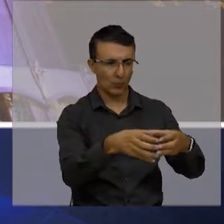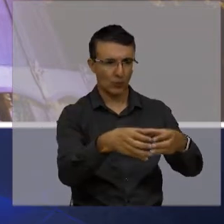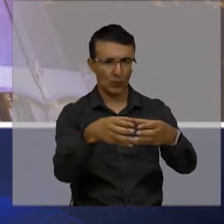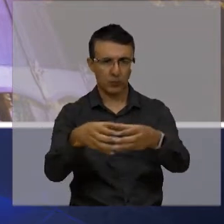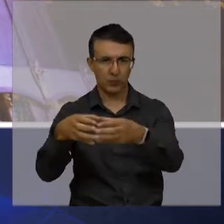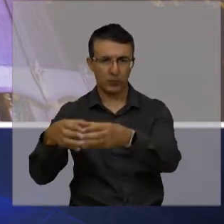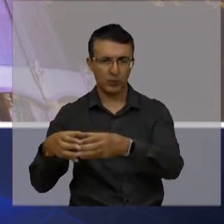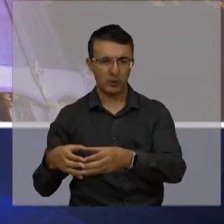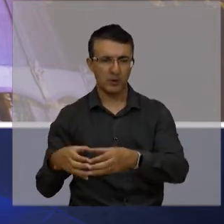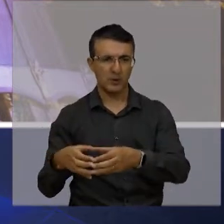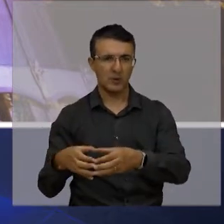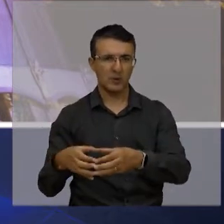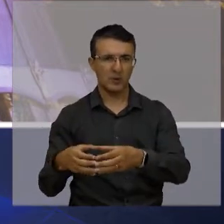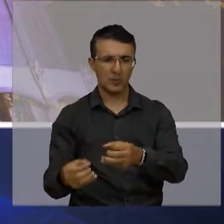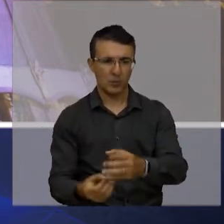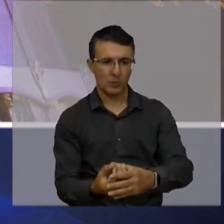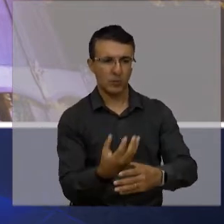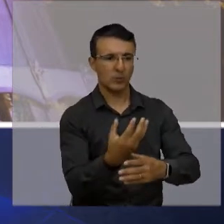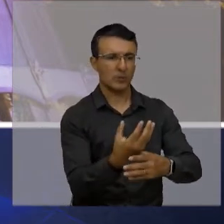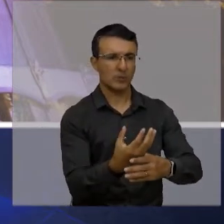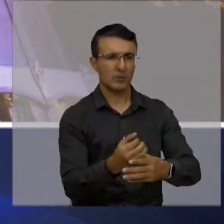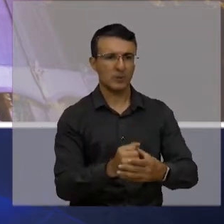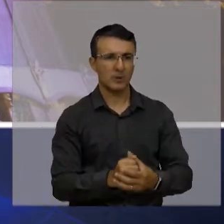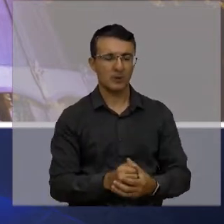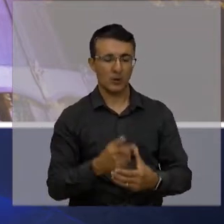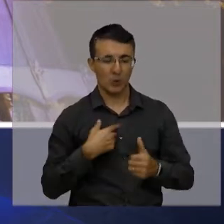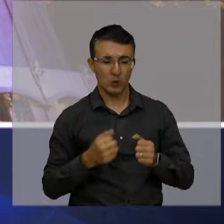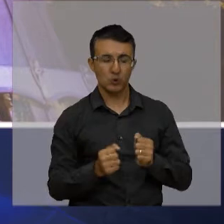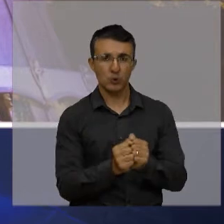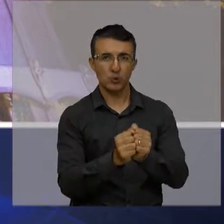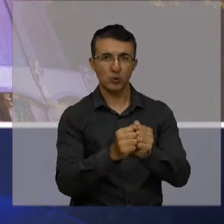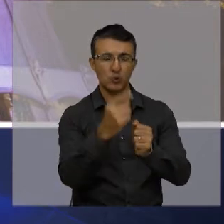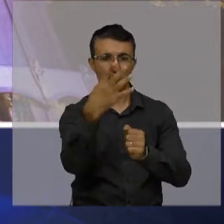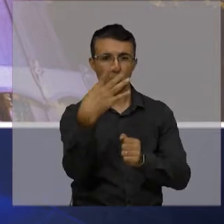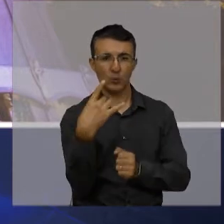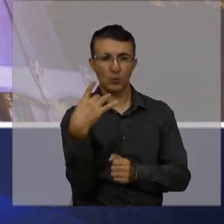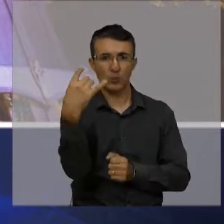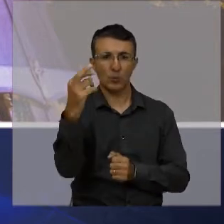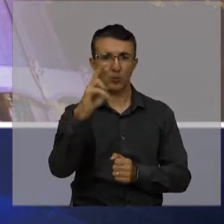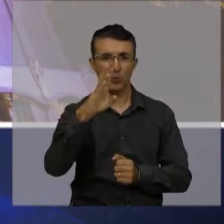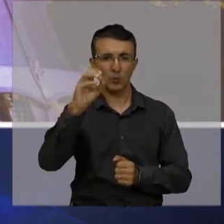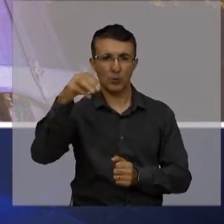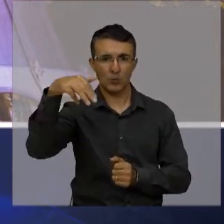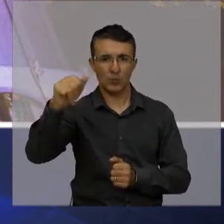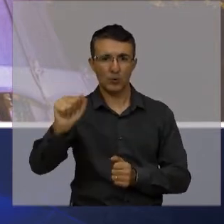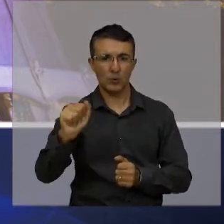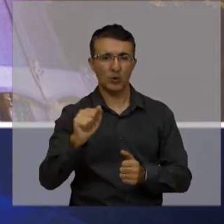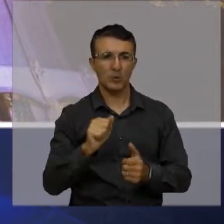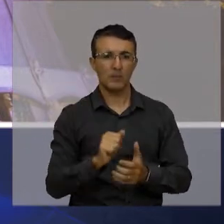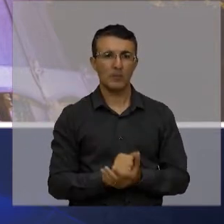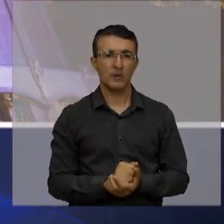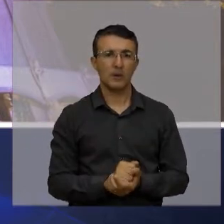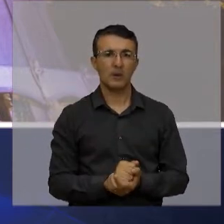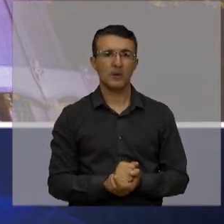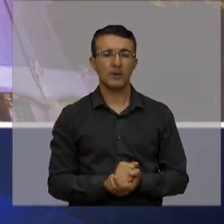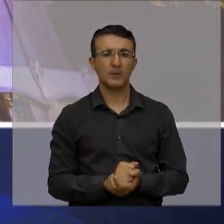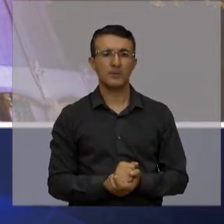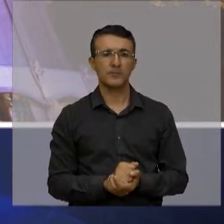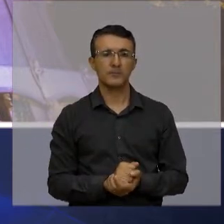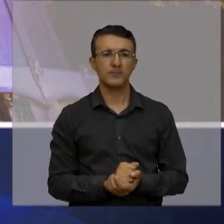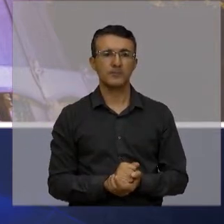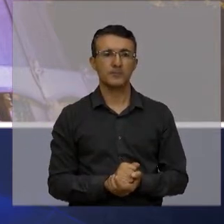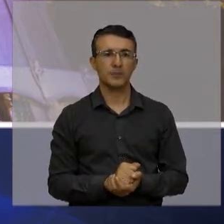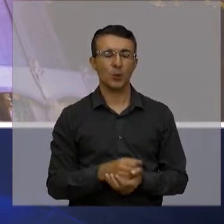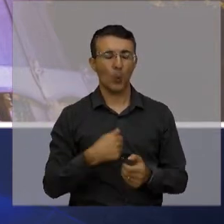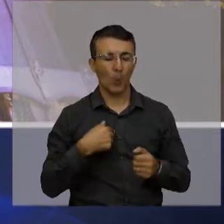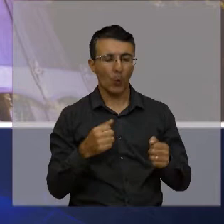esteve comigo quando nós estivemos em Roma, quando o movimento celular foi reconhecido pelo Papa Francisco, ele esteve